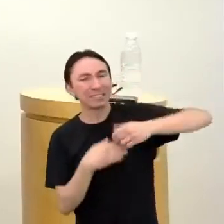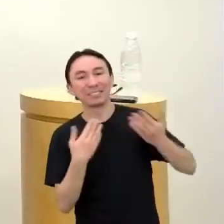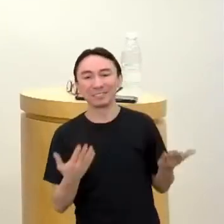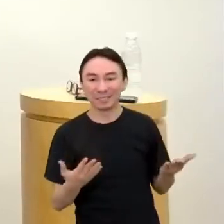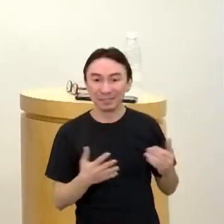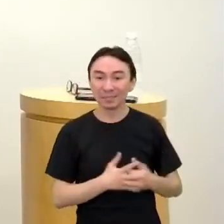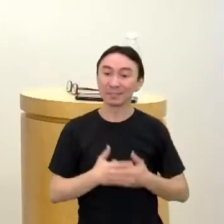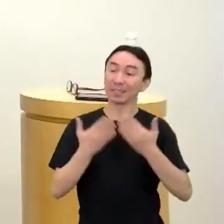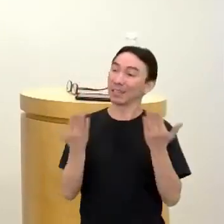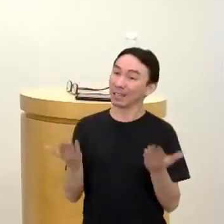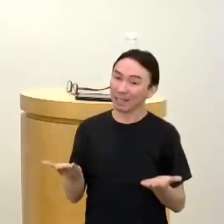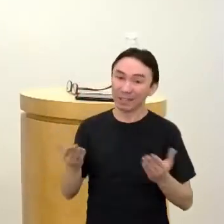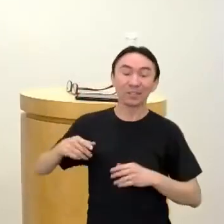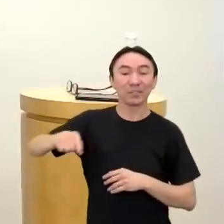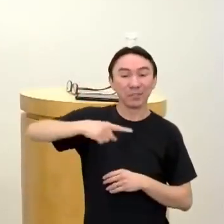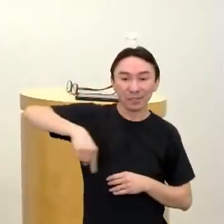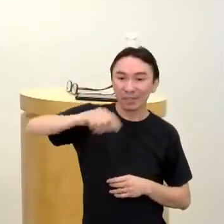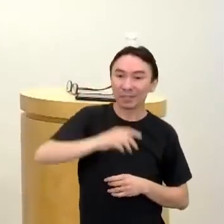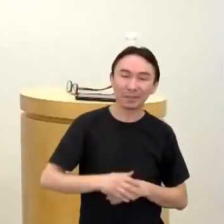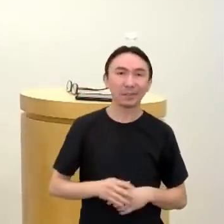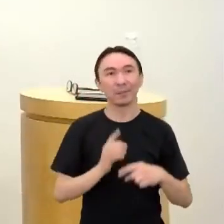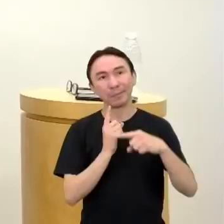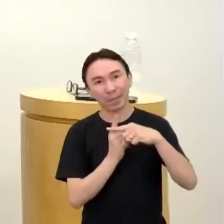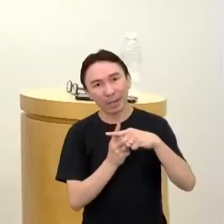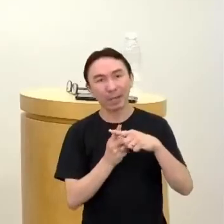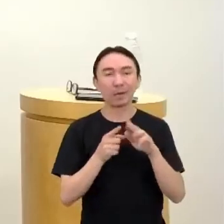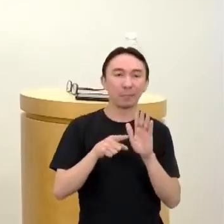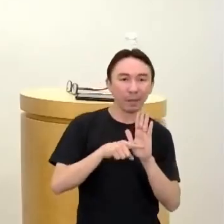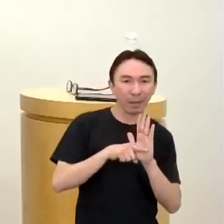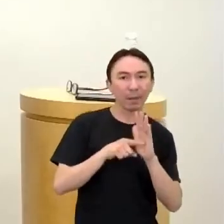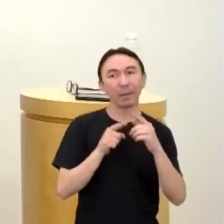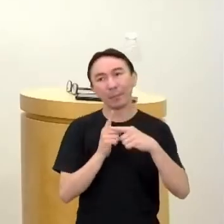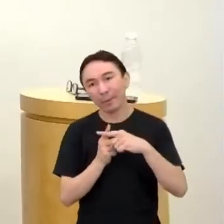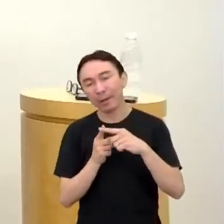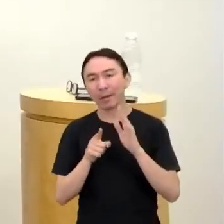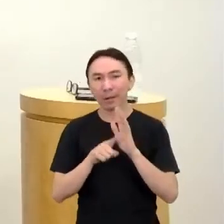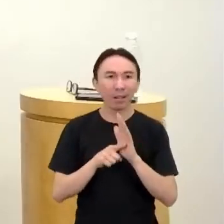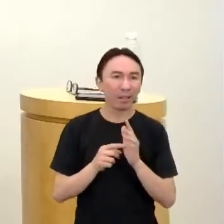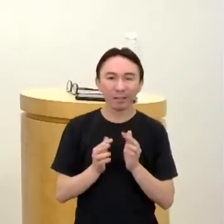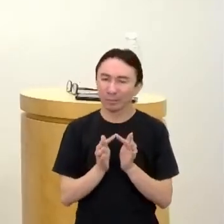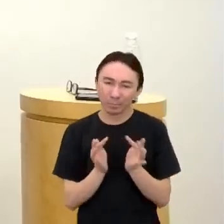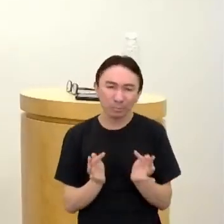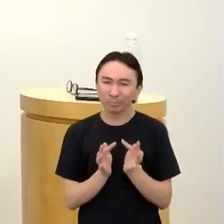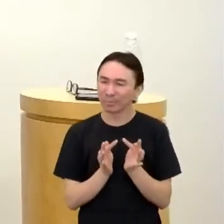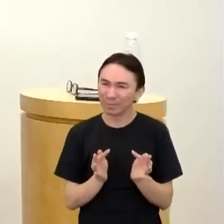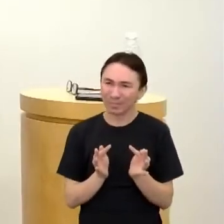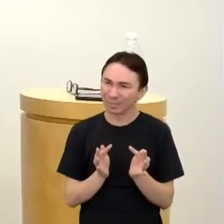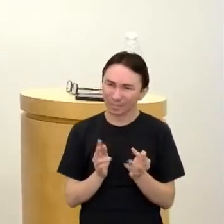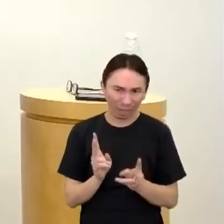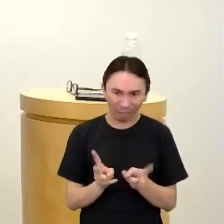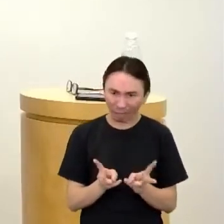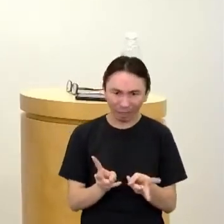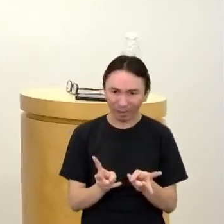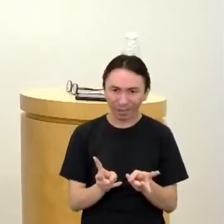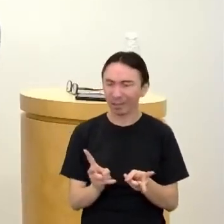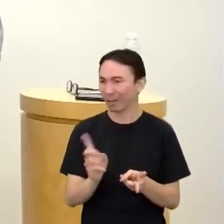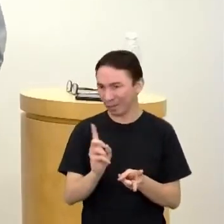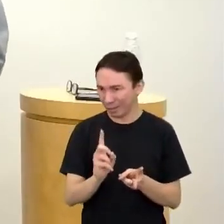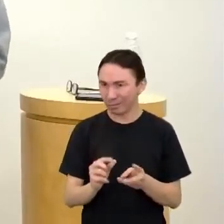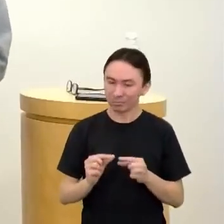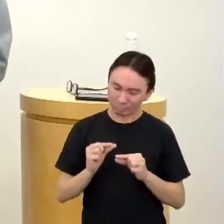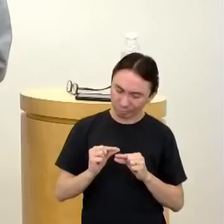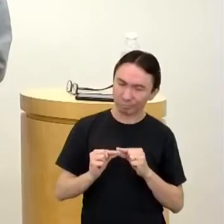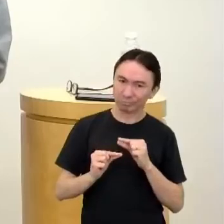meu, não dá para ficar fazendo continha de mais e menos o resto da vida, né? Então, a gente tem que ir aumentando gradativamente, cada um no seu tempo, cada